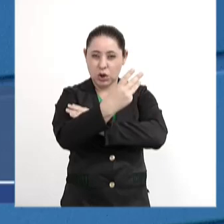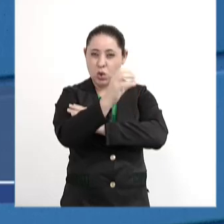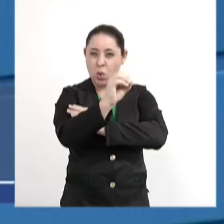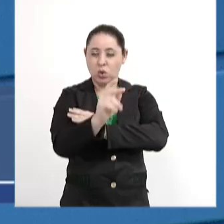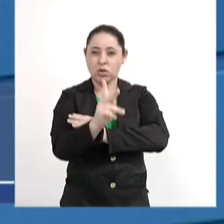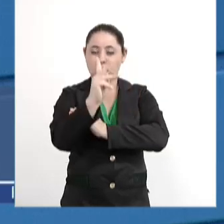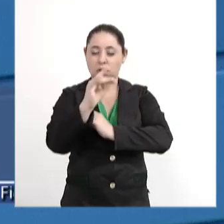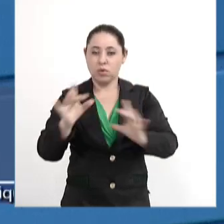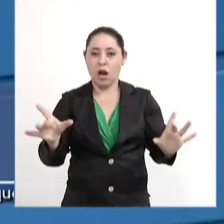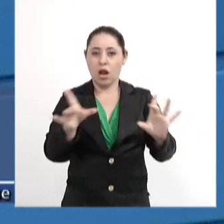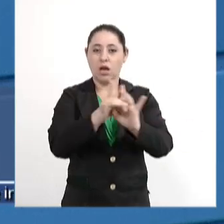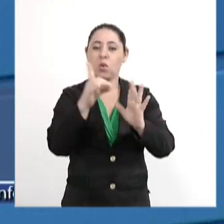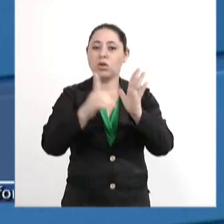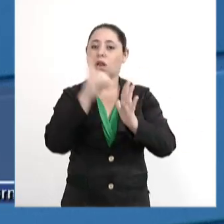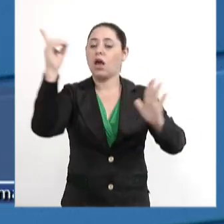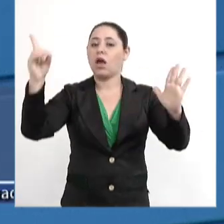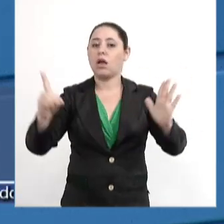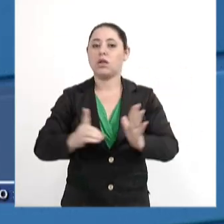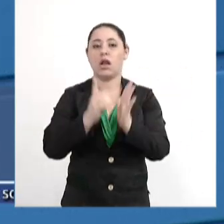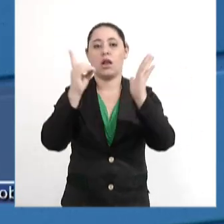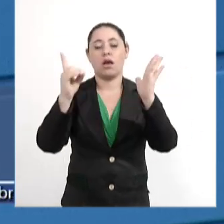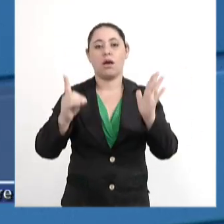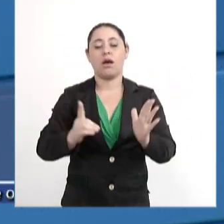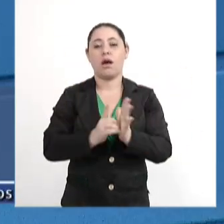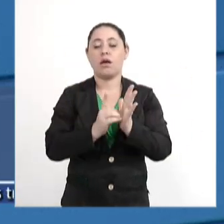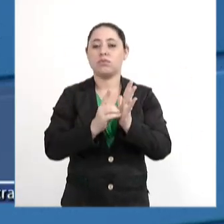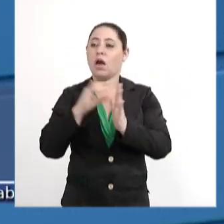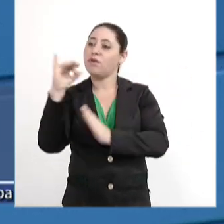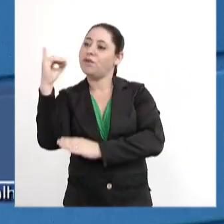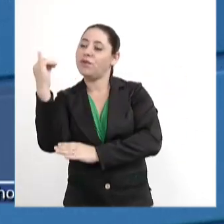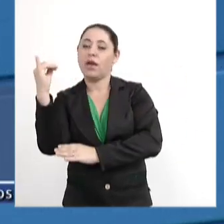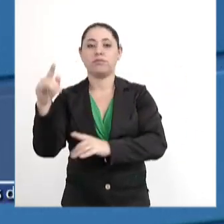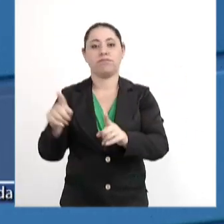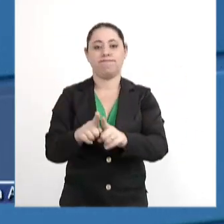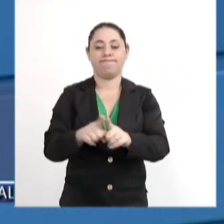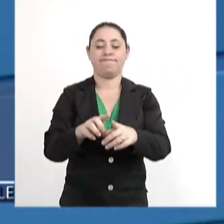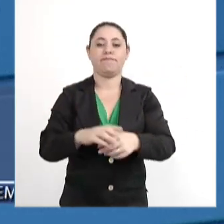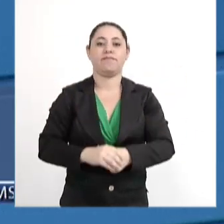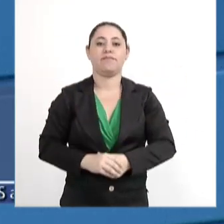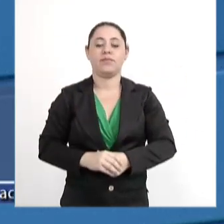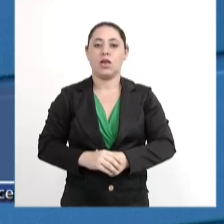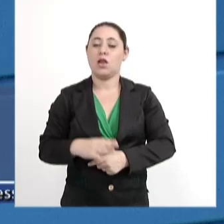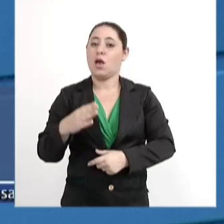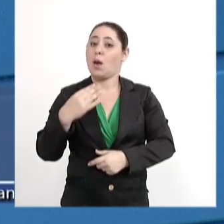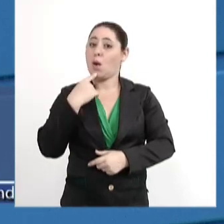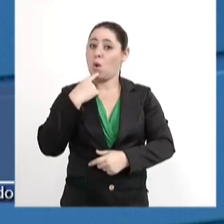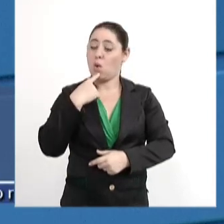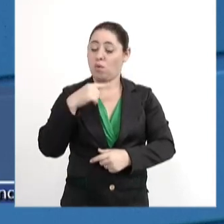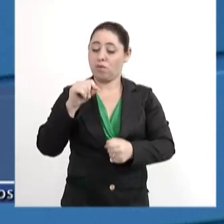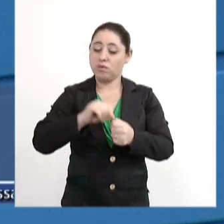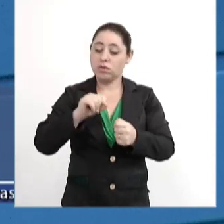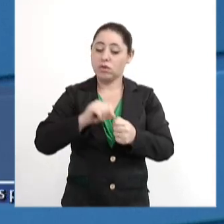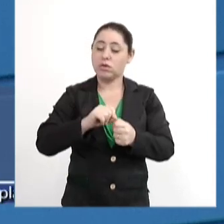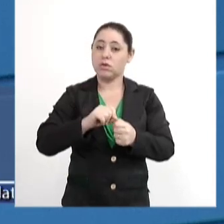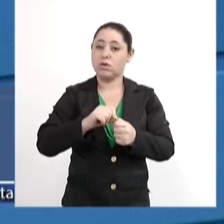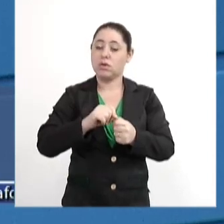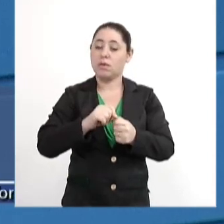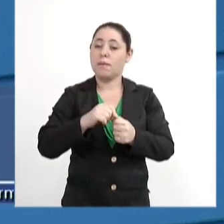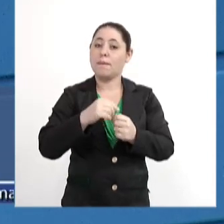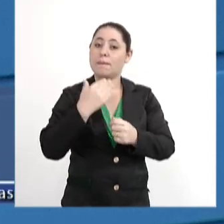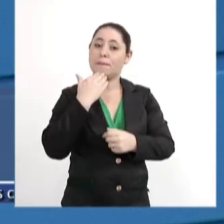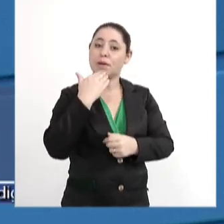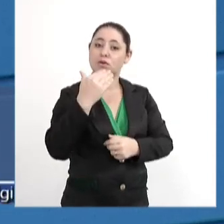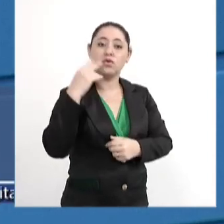município de Deodápolis ao município de Iviema. Aqui eu estou atendendo a uma solicitação do